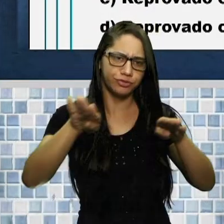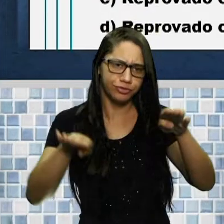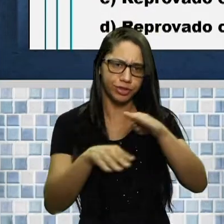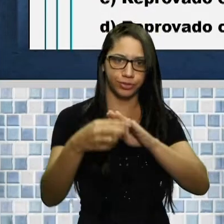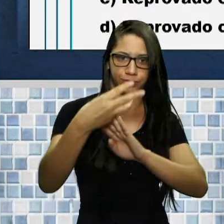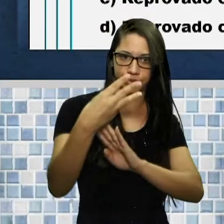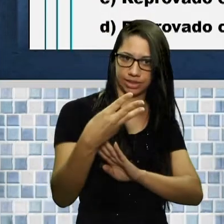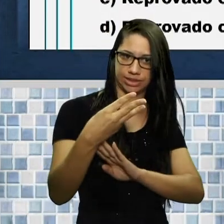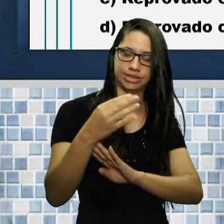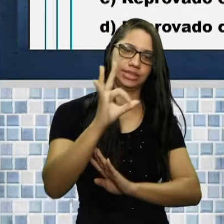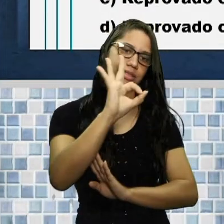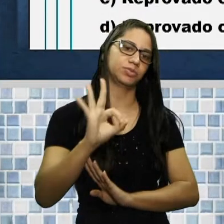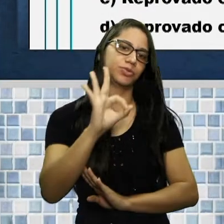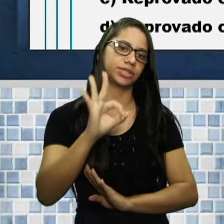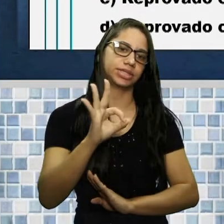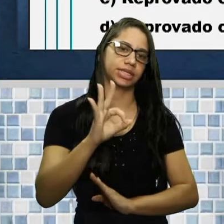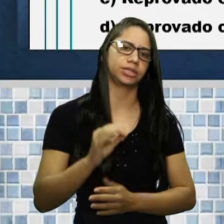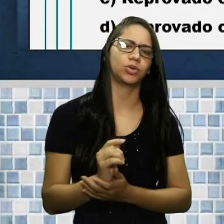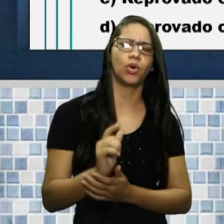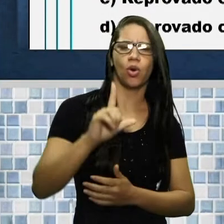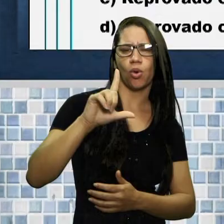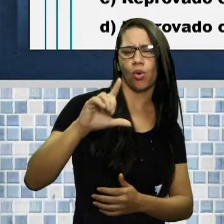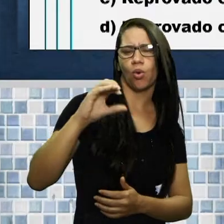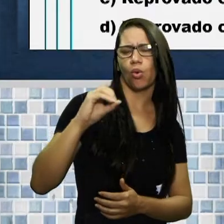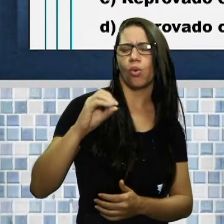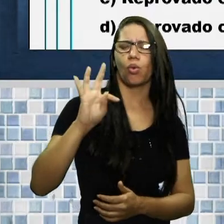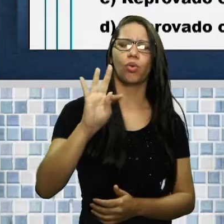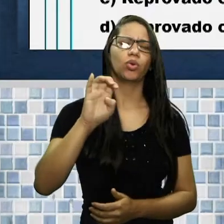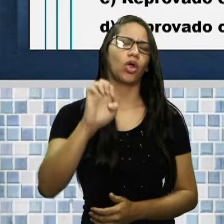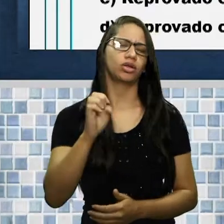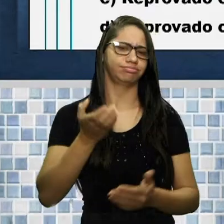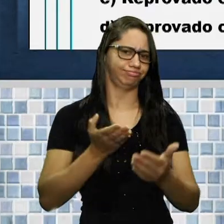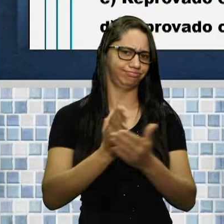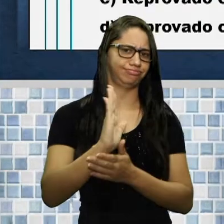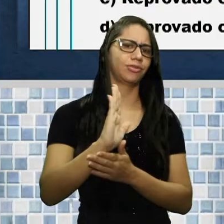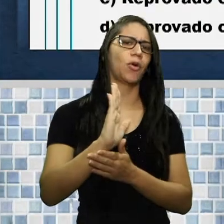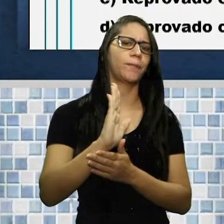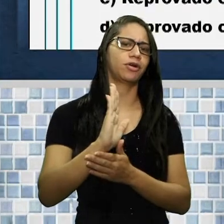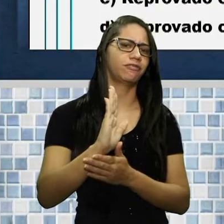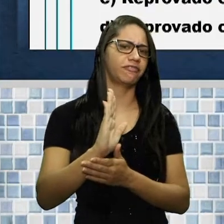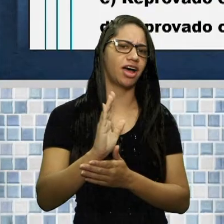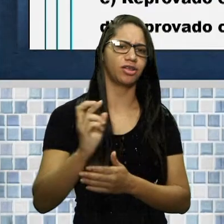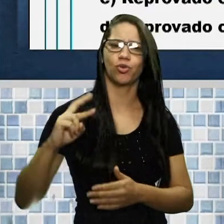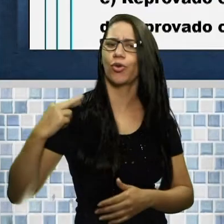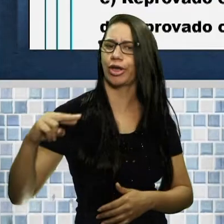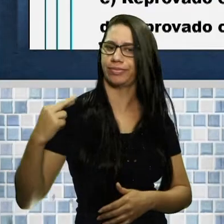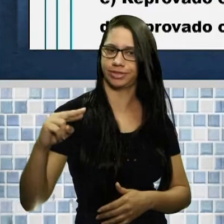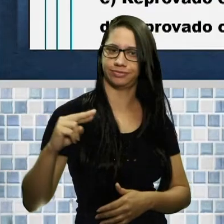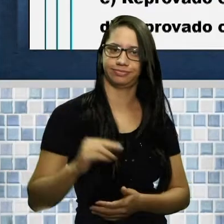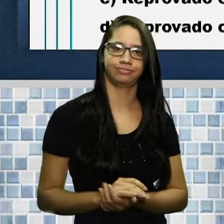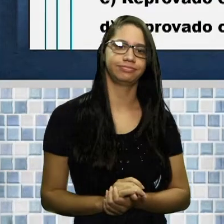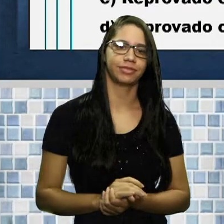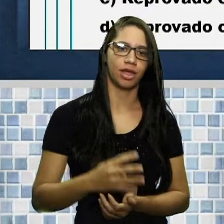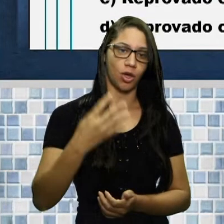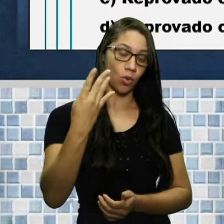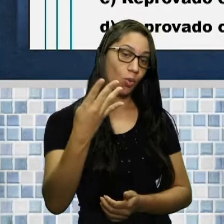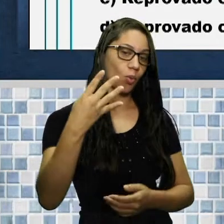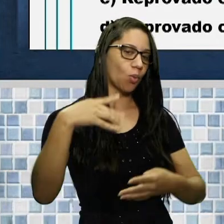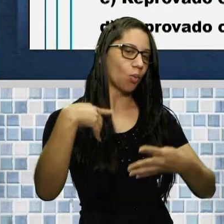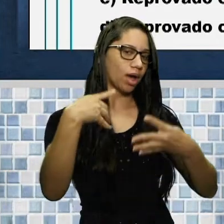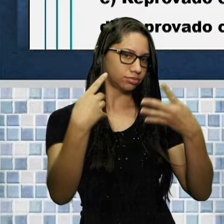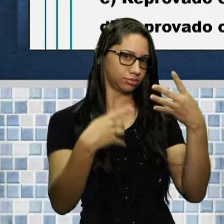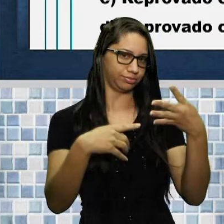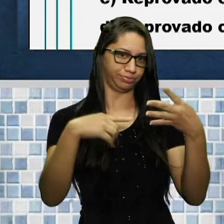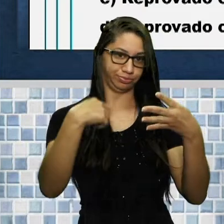3%. Nesse caso, o lote foi aprovado ou reprovado? Nós temos aí quatro alternativas. Temos